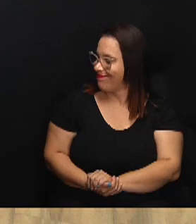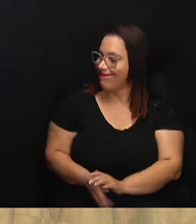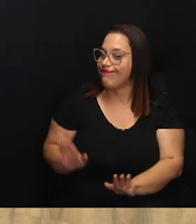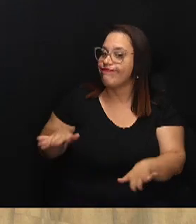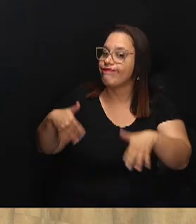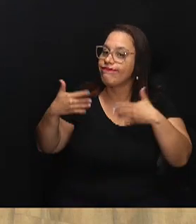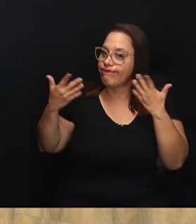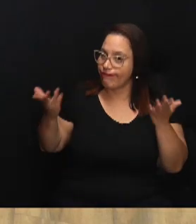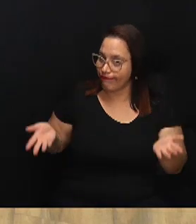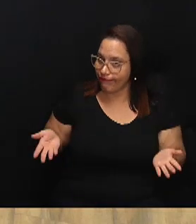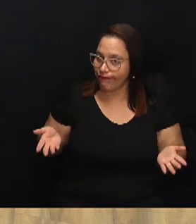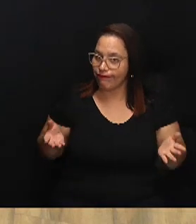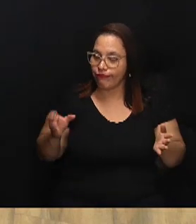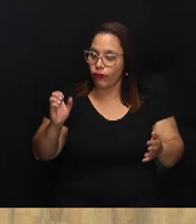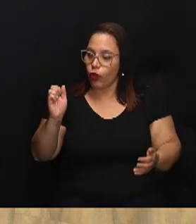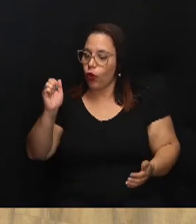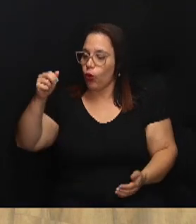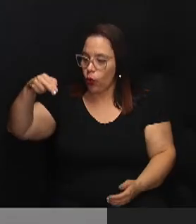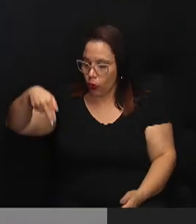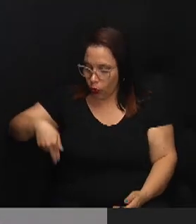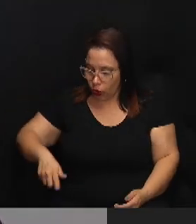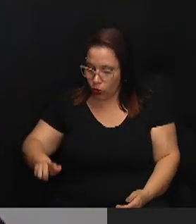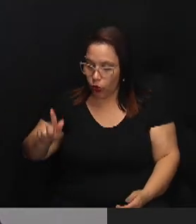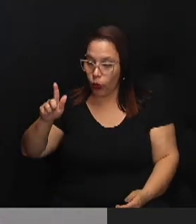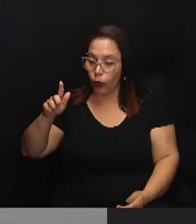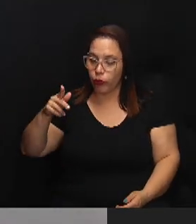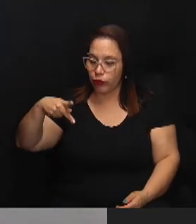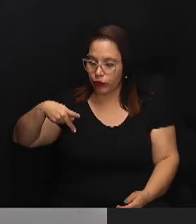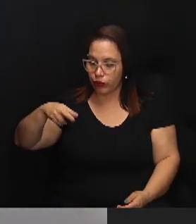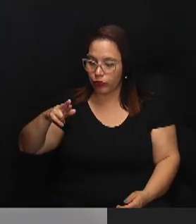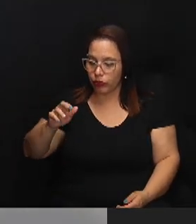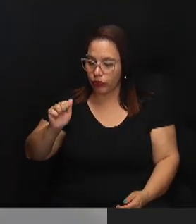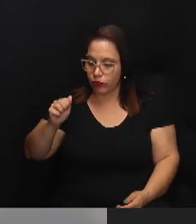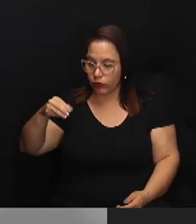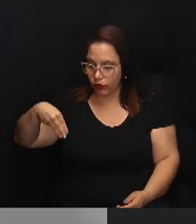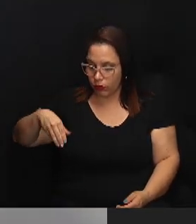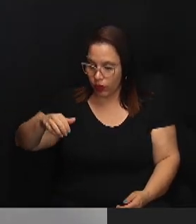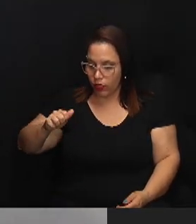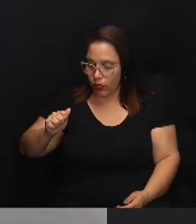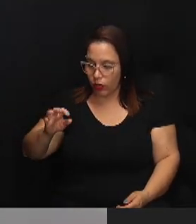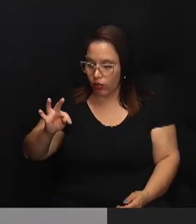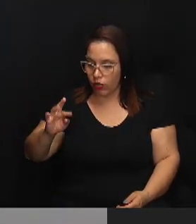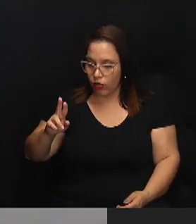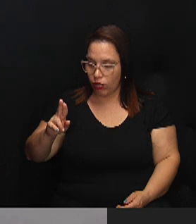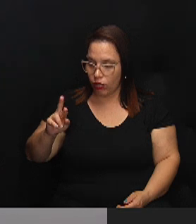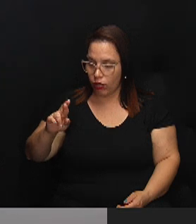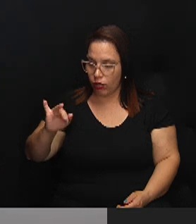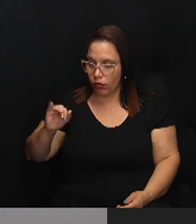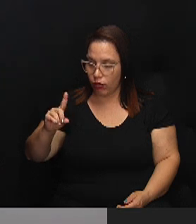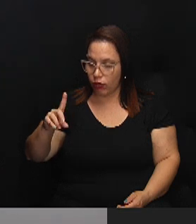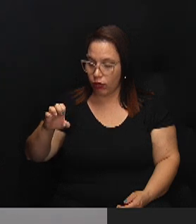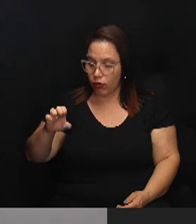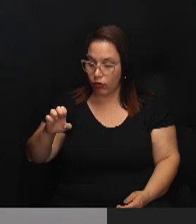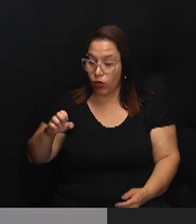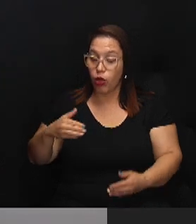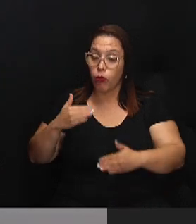Então, a ONG Prematuridade, né, é uma ONG voltada para a saúde e para